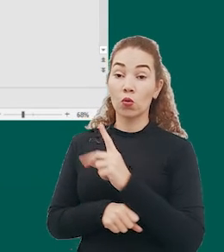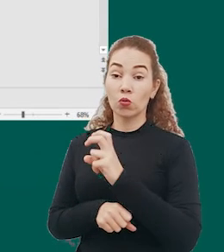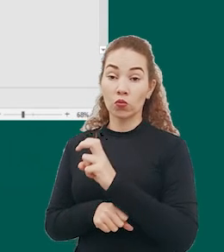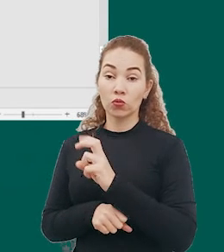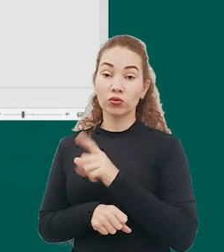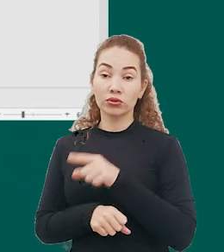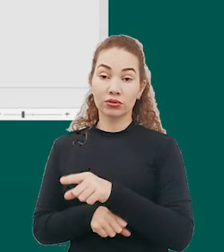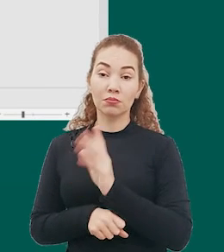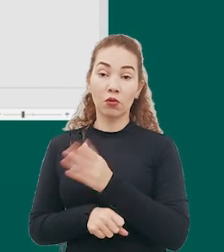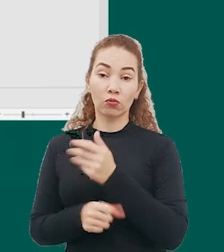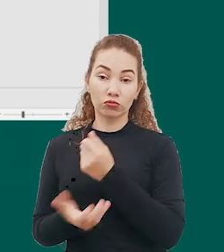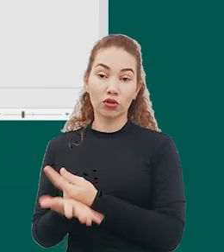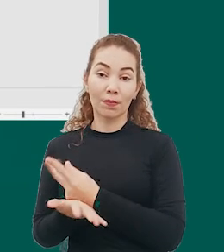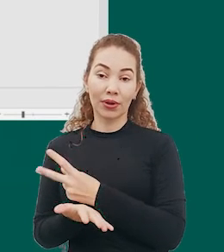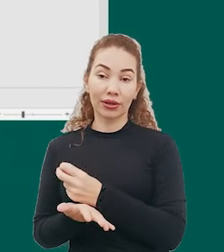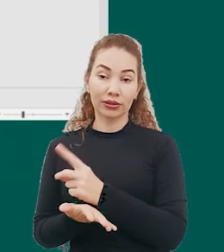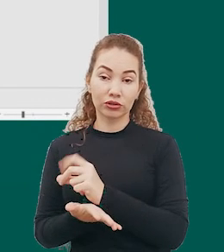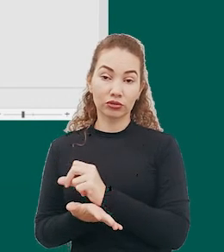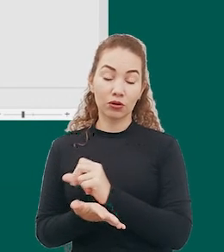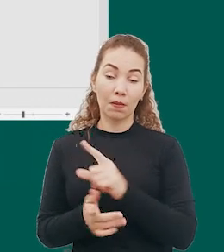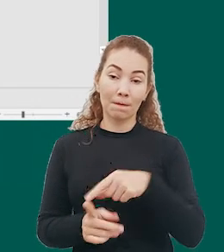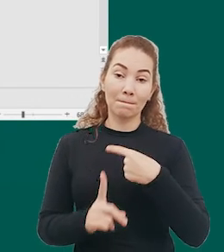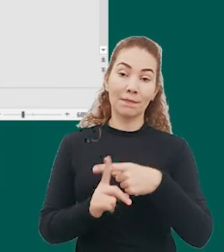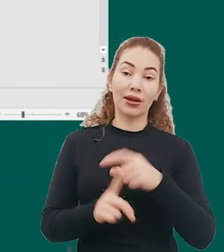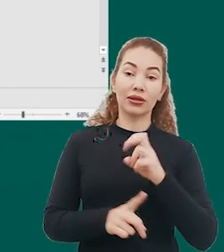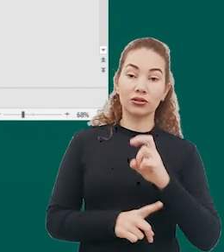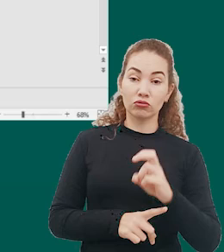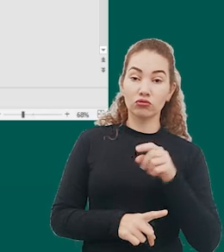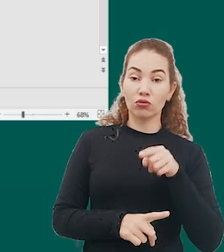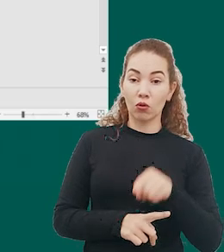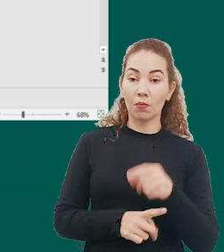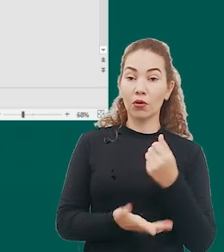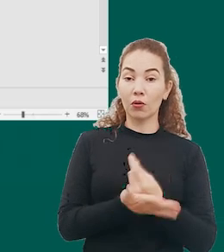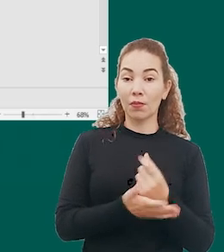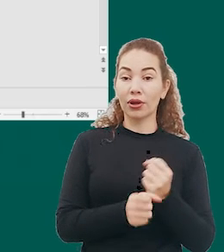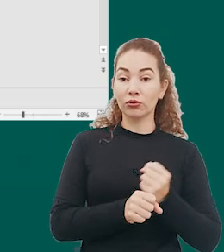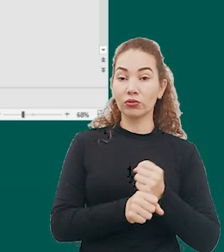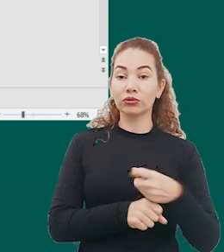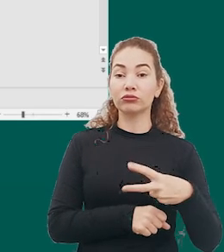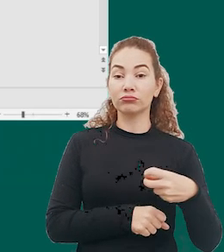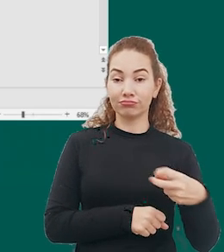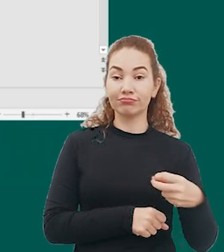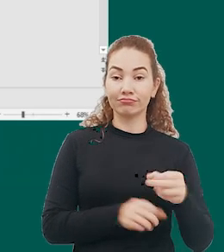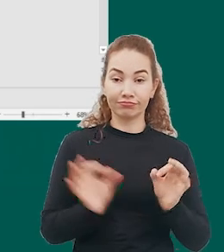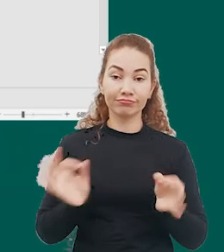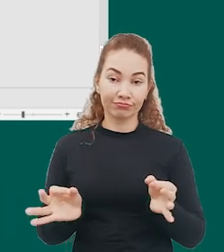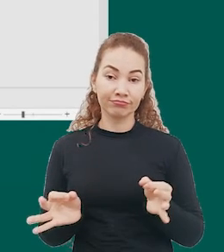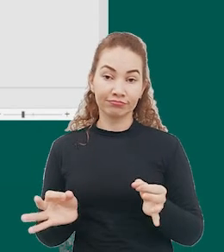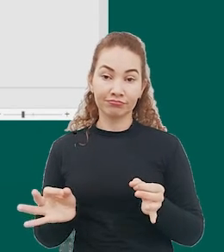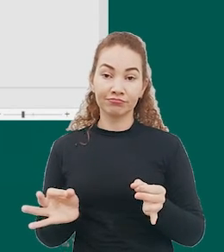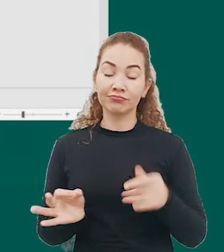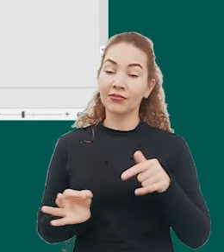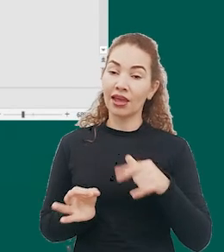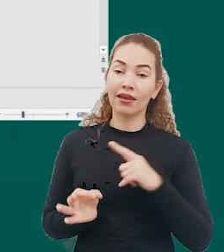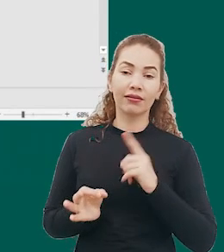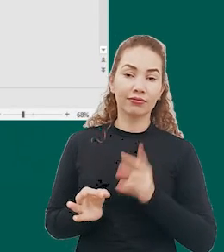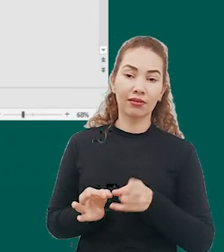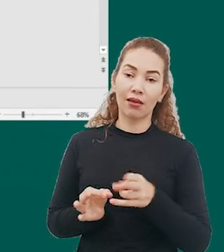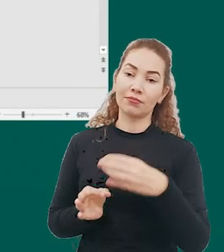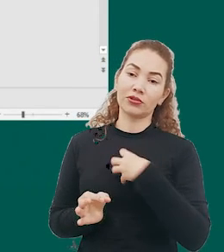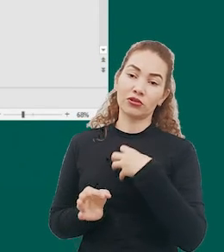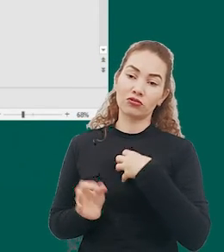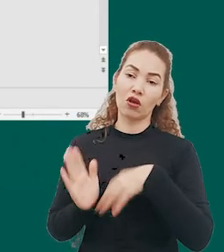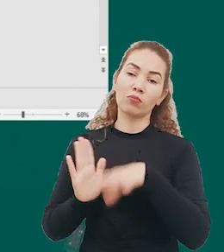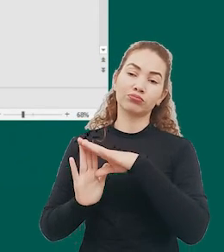já tinha em 2019, mais os 5 que eu paguei no ano de 2020. Certo? Então, e assim